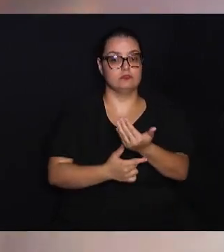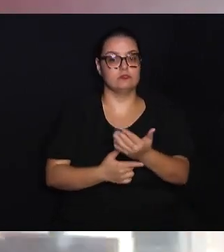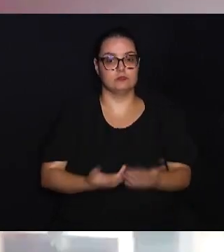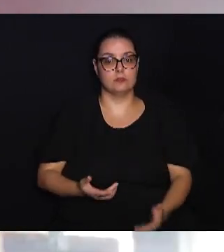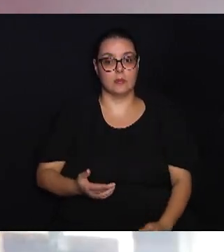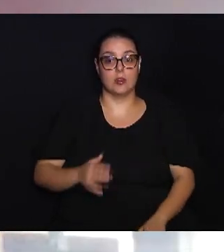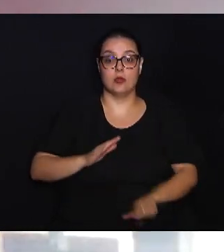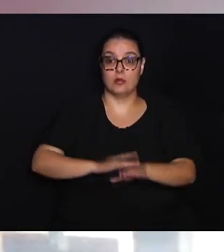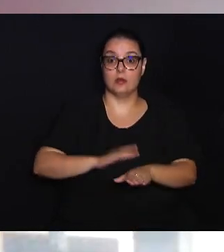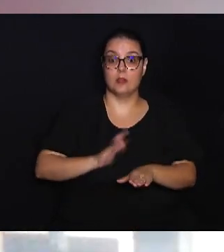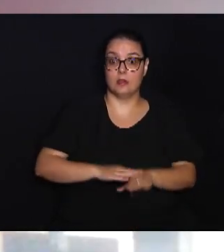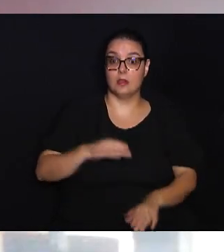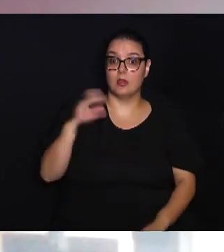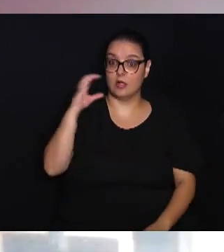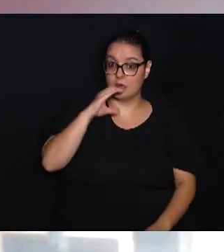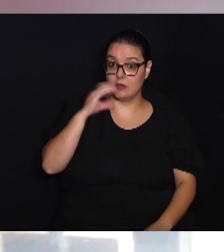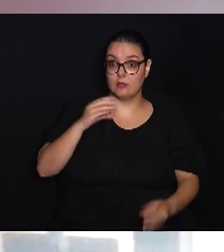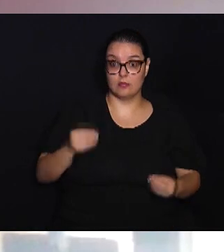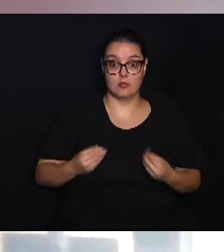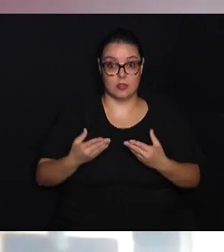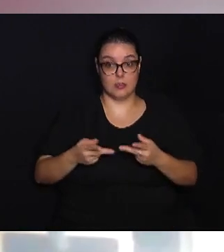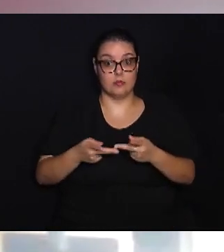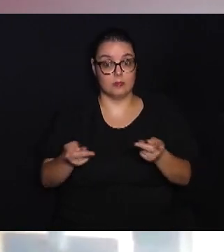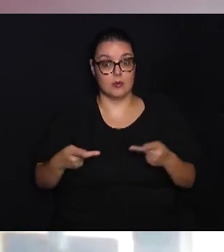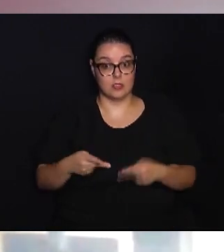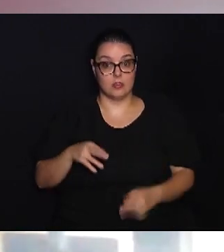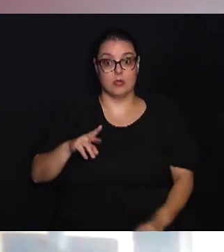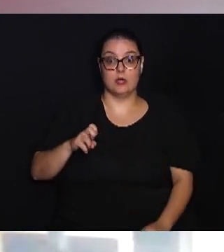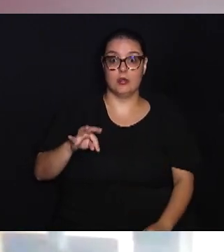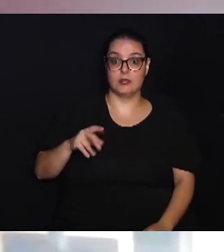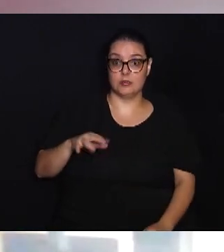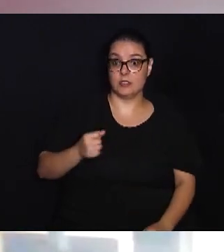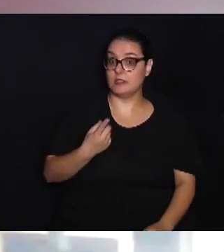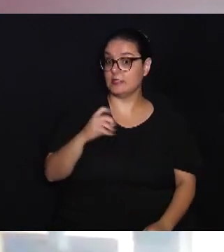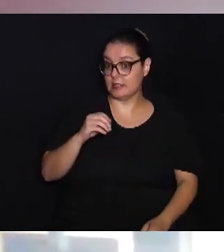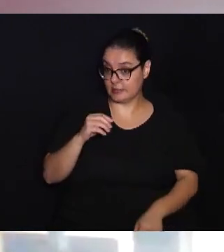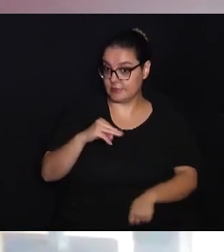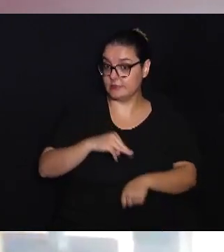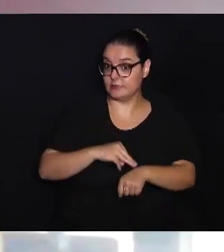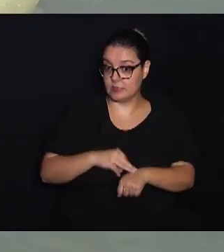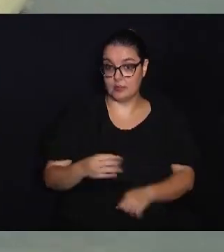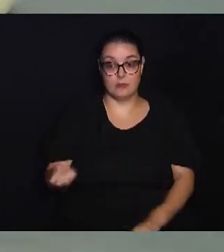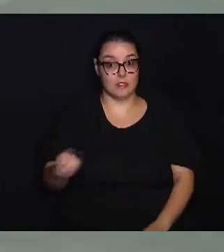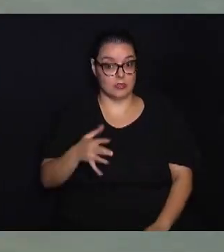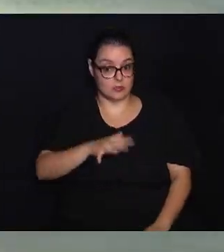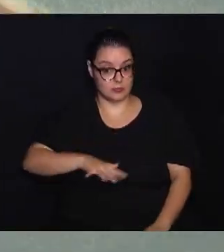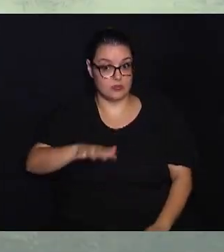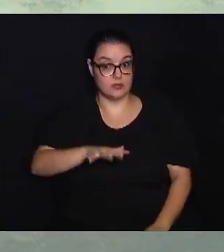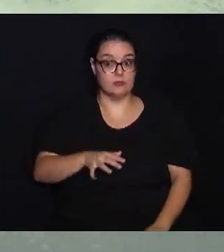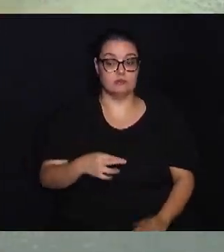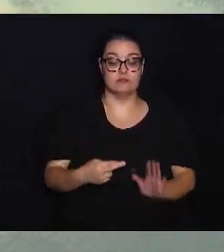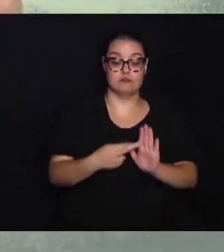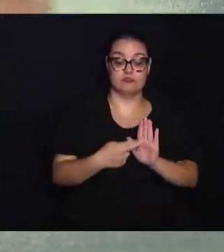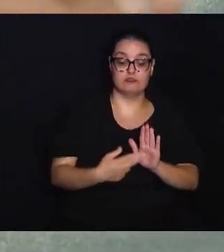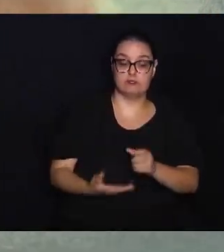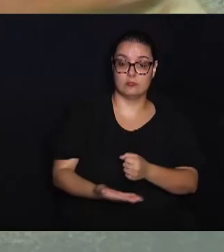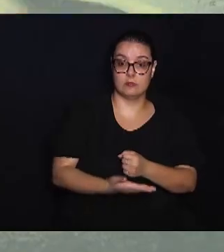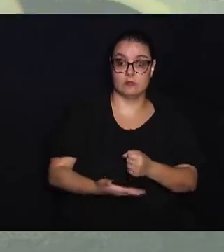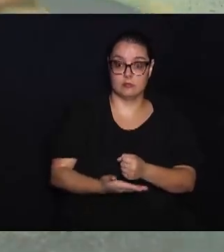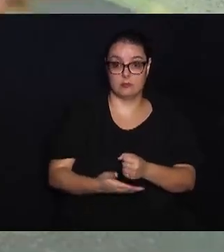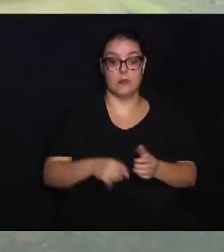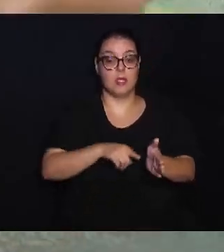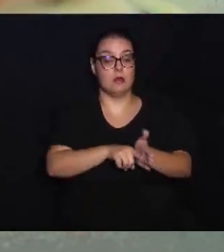com processo que funciona rápido para entregar uma pizza na retirada com 10 minutos para os negócios a